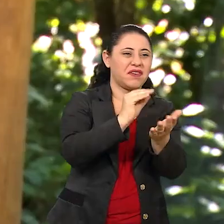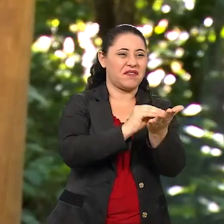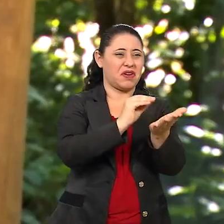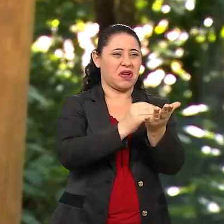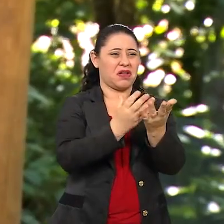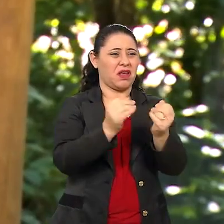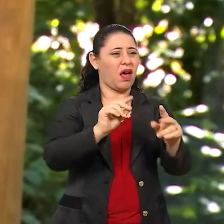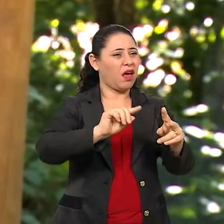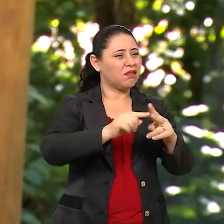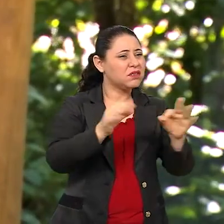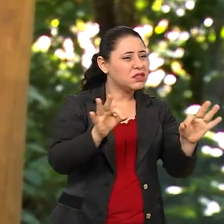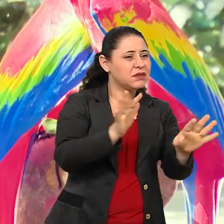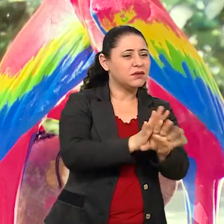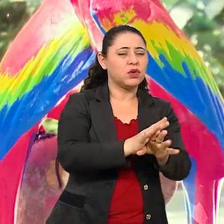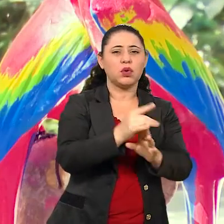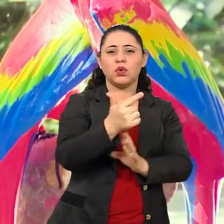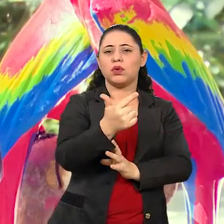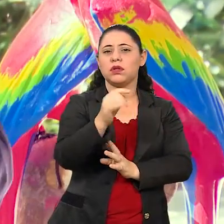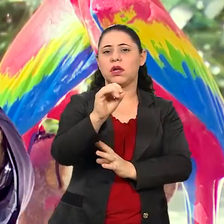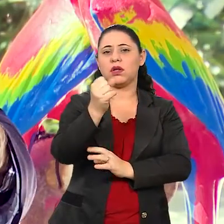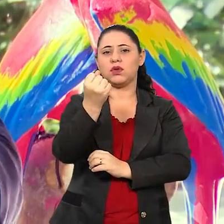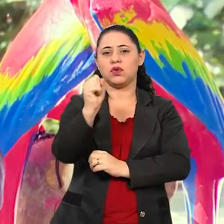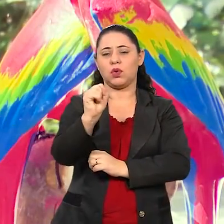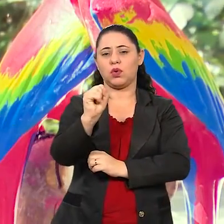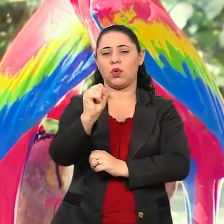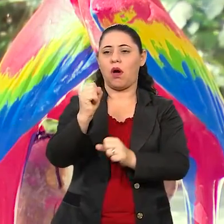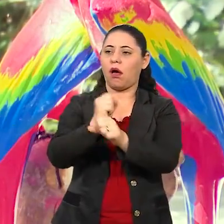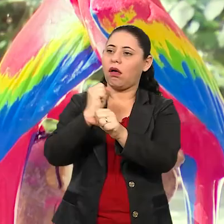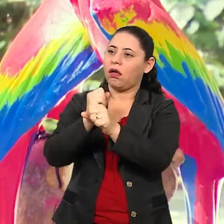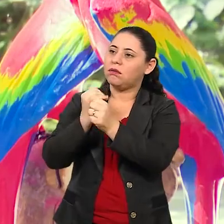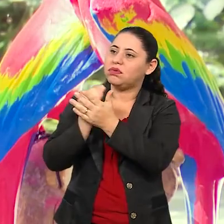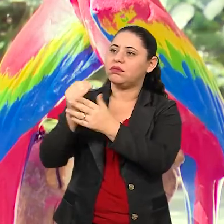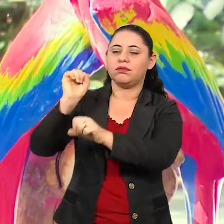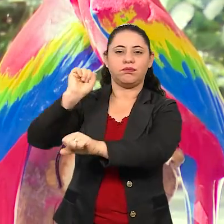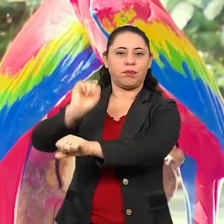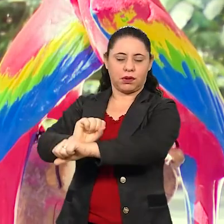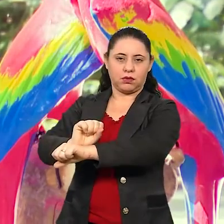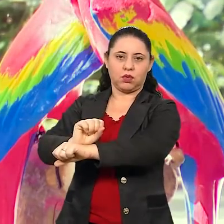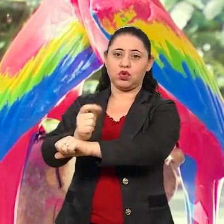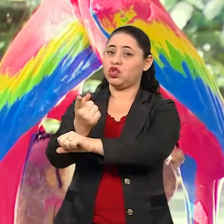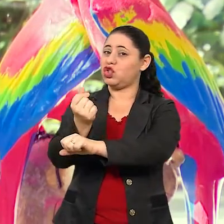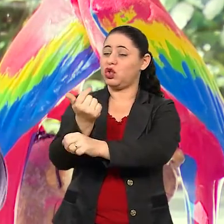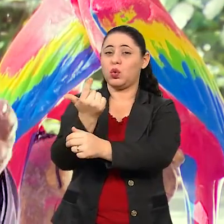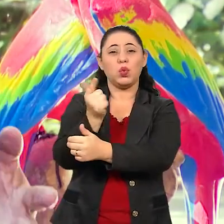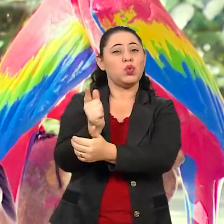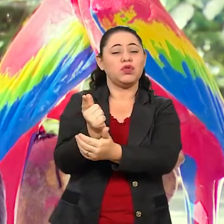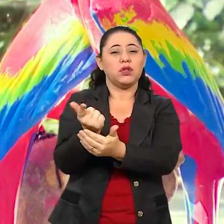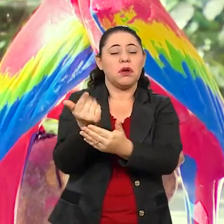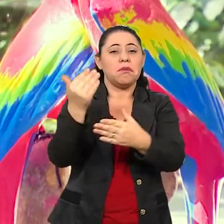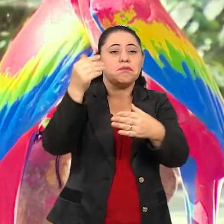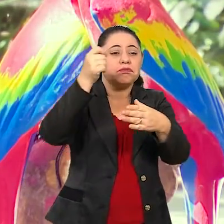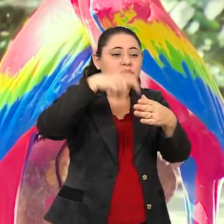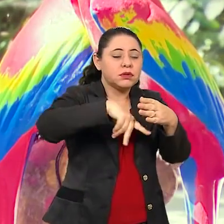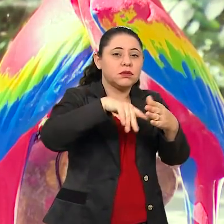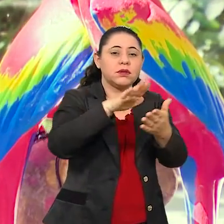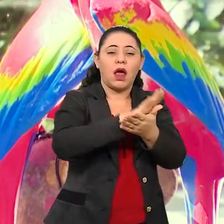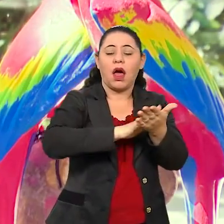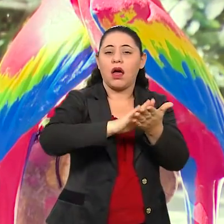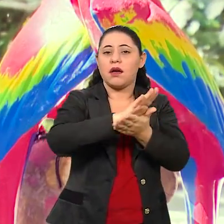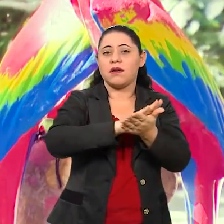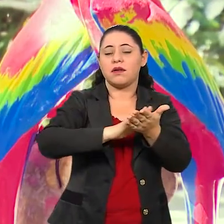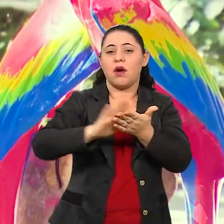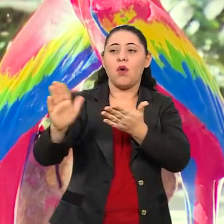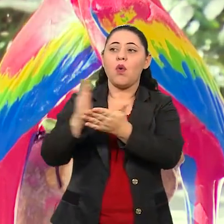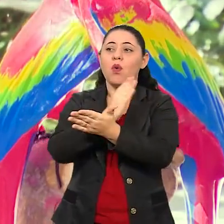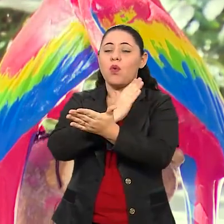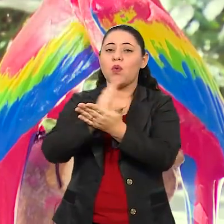obras inacabadas eram mais de 208 obras inacabadas sem dinheiro em conta algumas